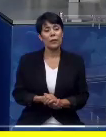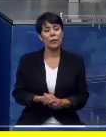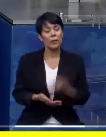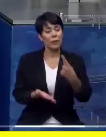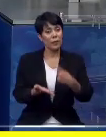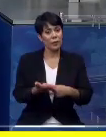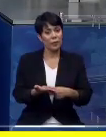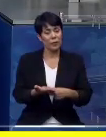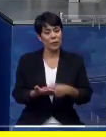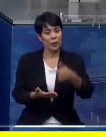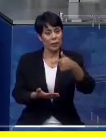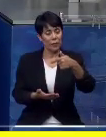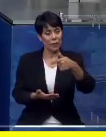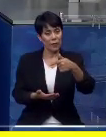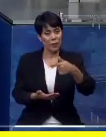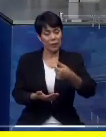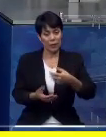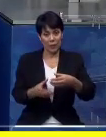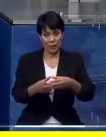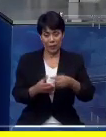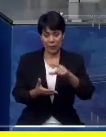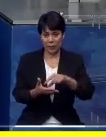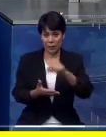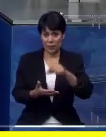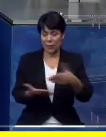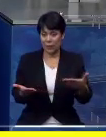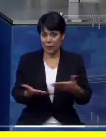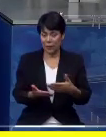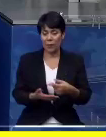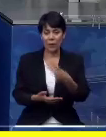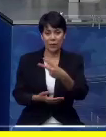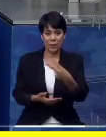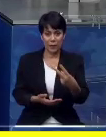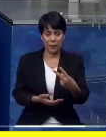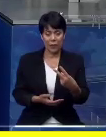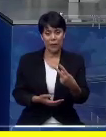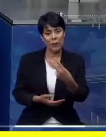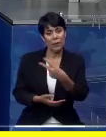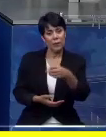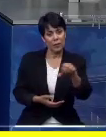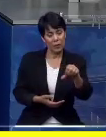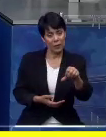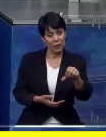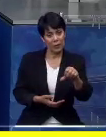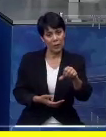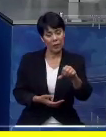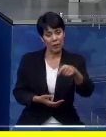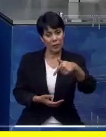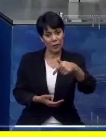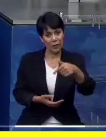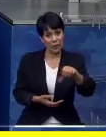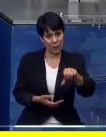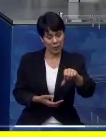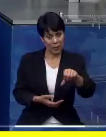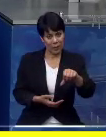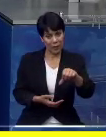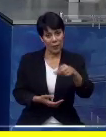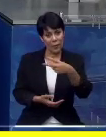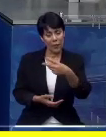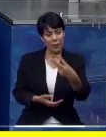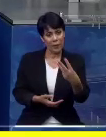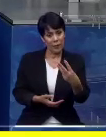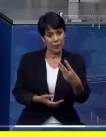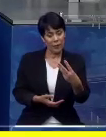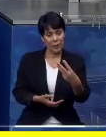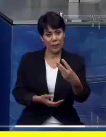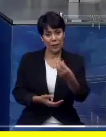Confira comigo as 7 dezenas sorteadas na Time Mania. 22, 29, 79,